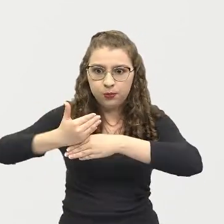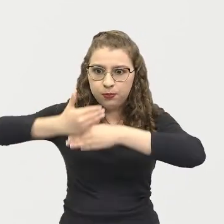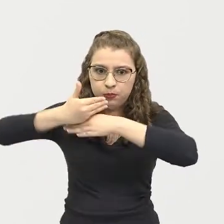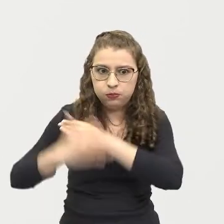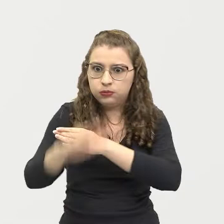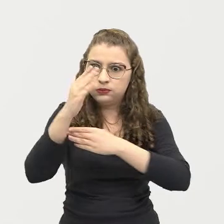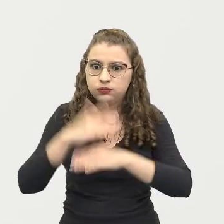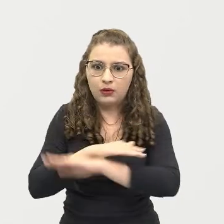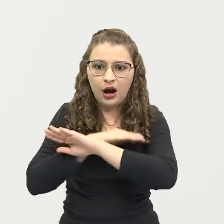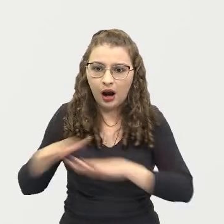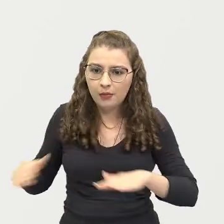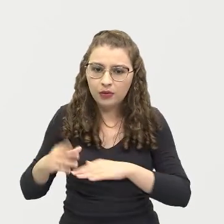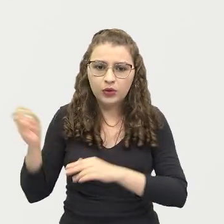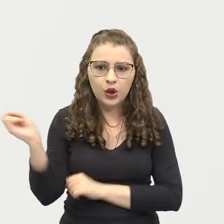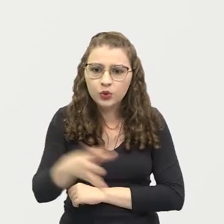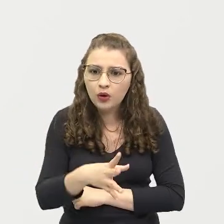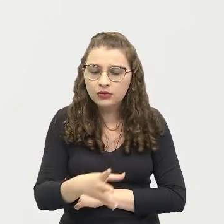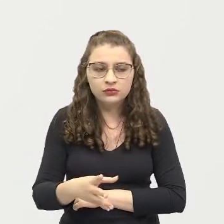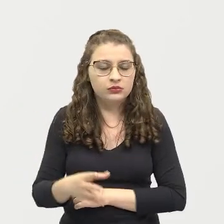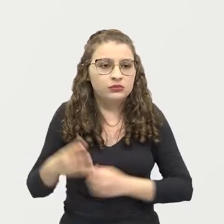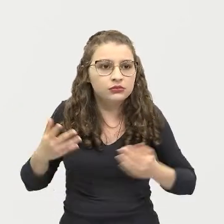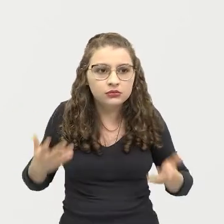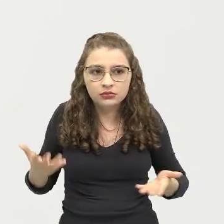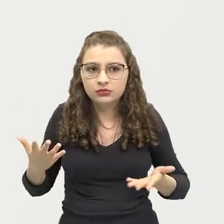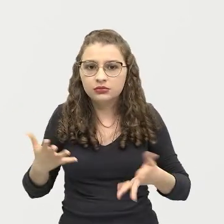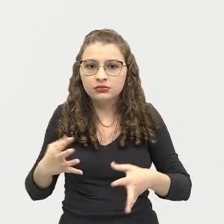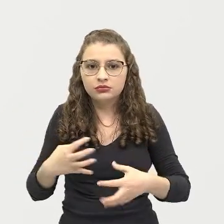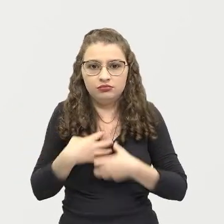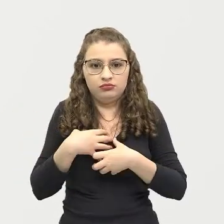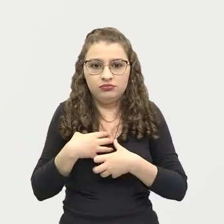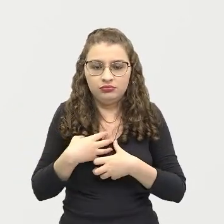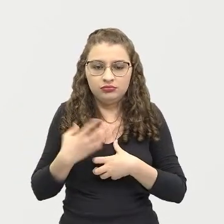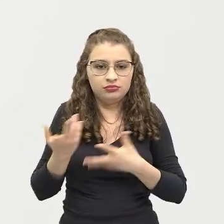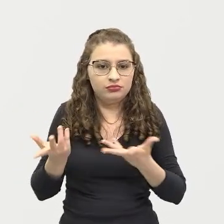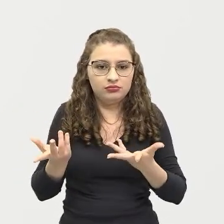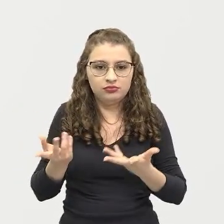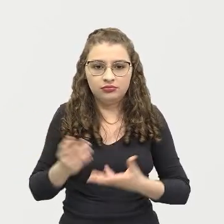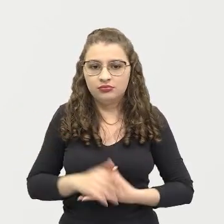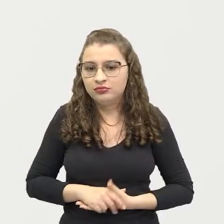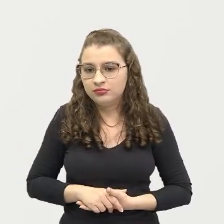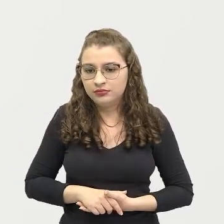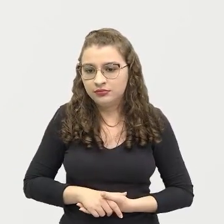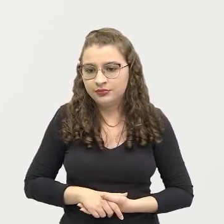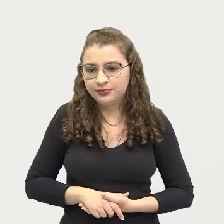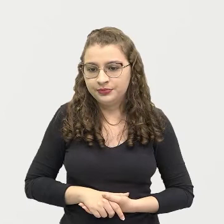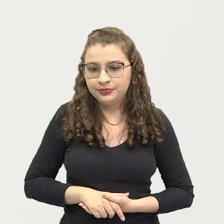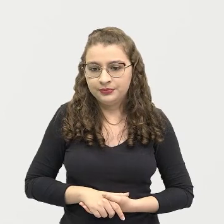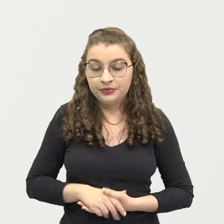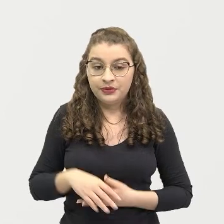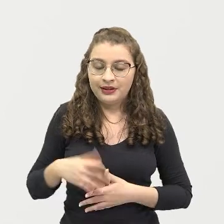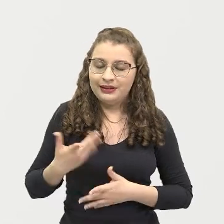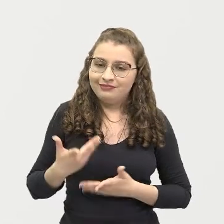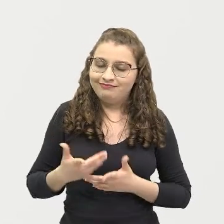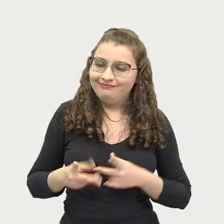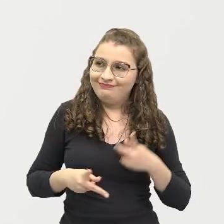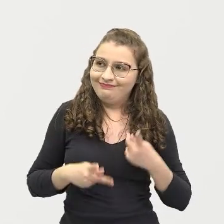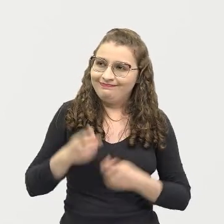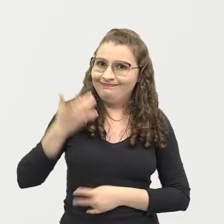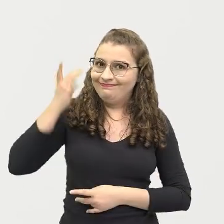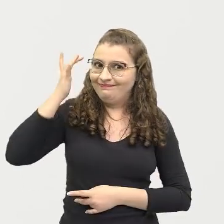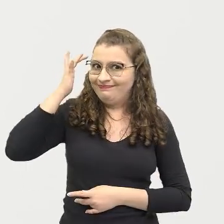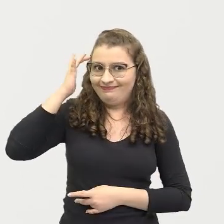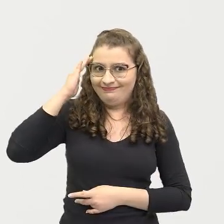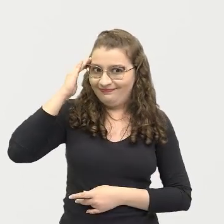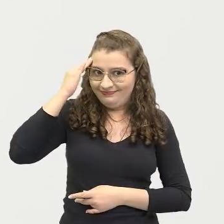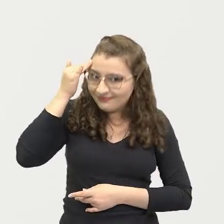novo e rompe, né? Rompe assim de uma forma muito radical. Então, o público não entendeu e